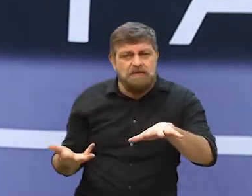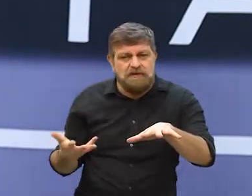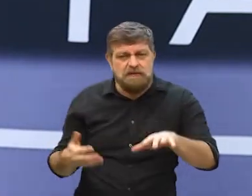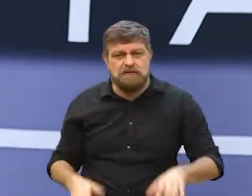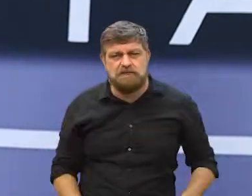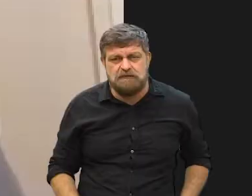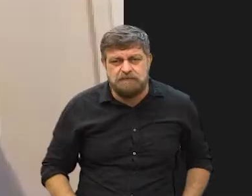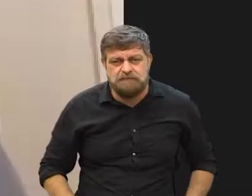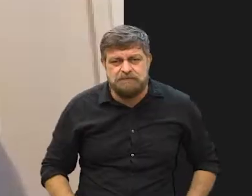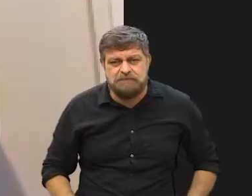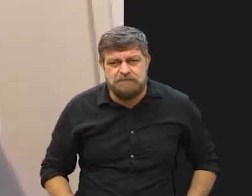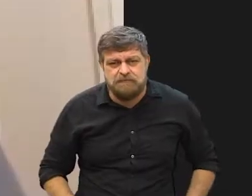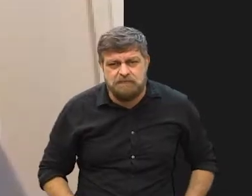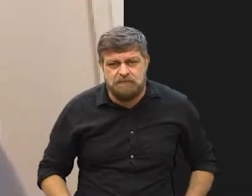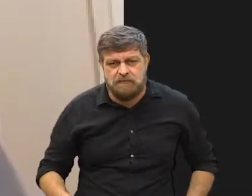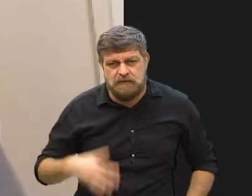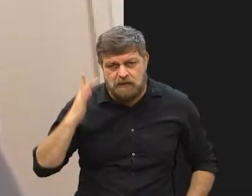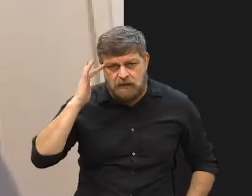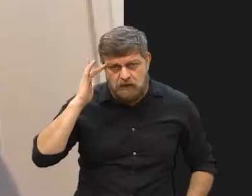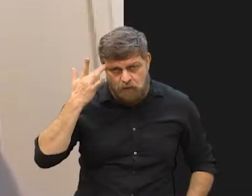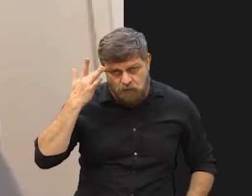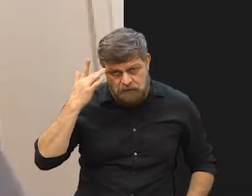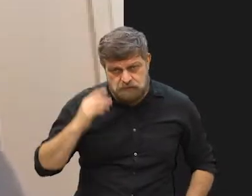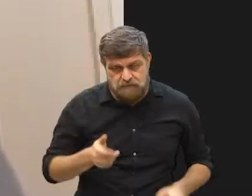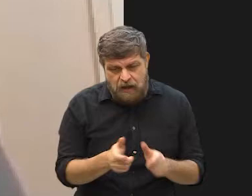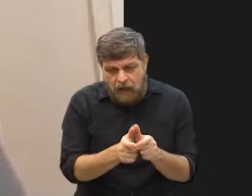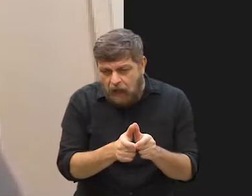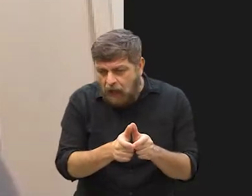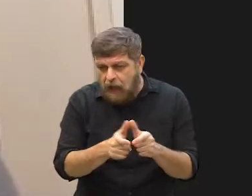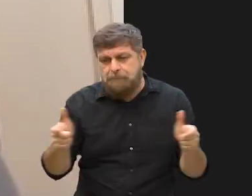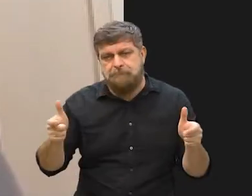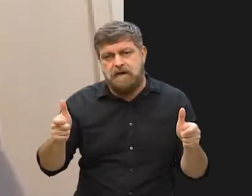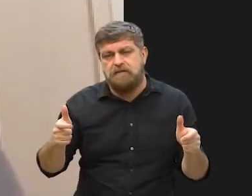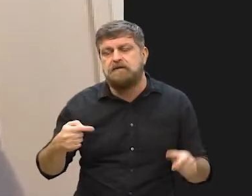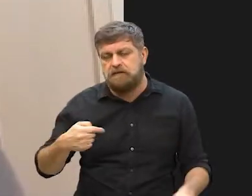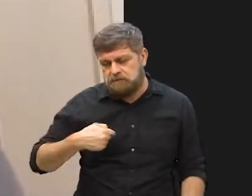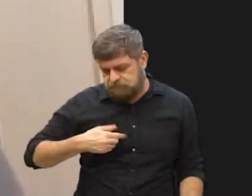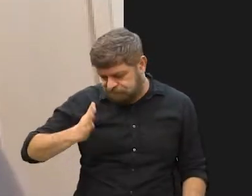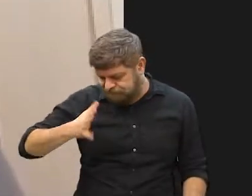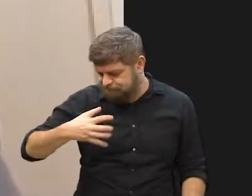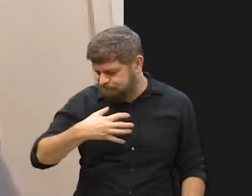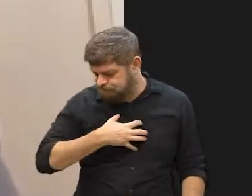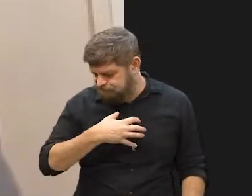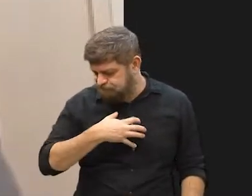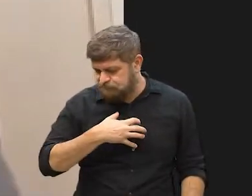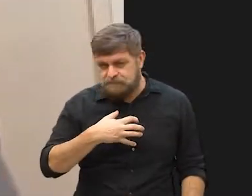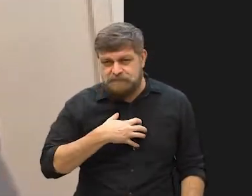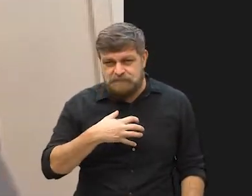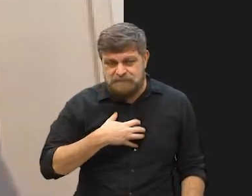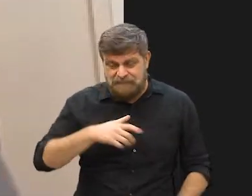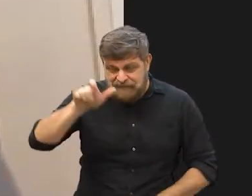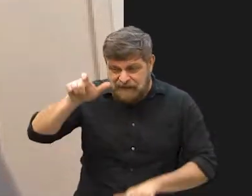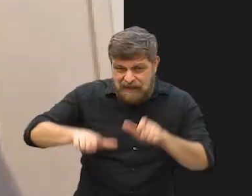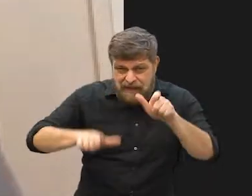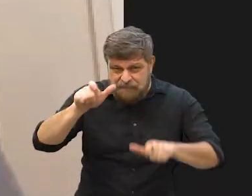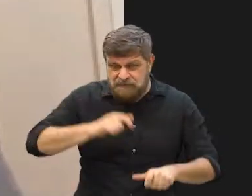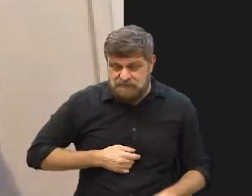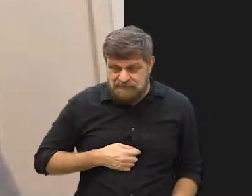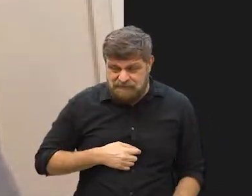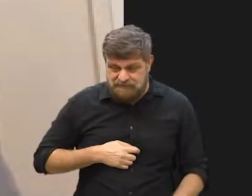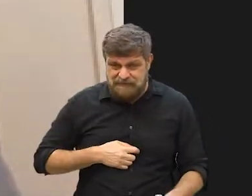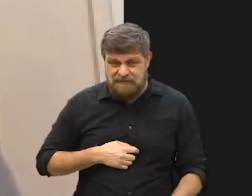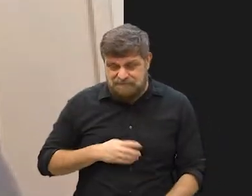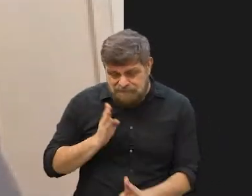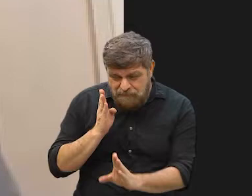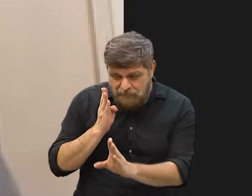vez? Eu acho que a maioria das vezes, né? Nos tipos mais graves é visível,